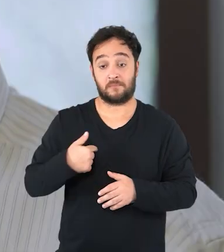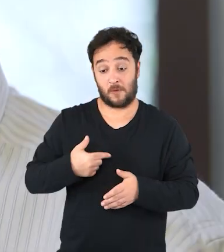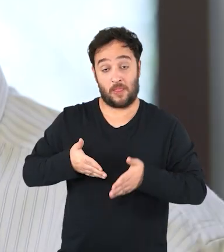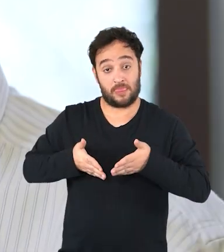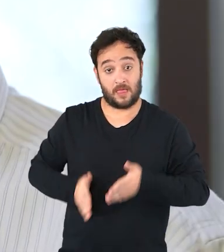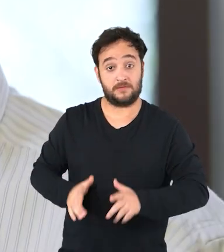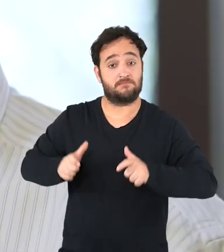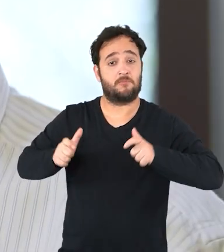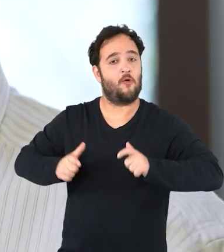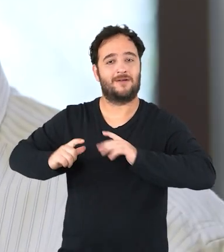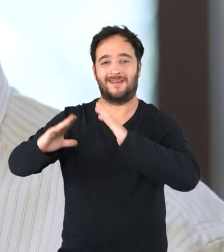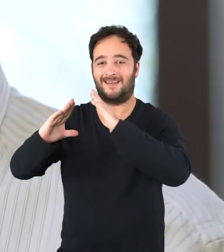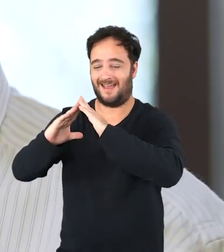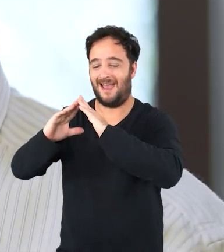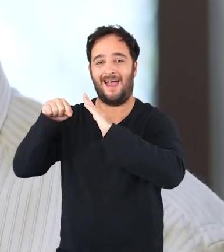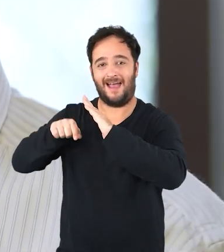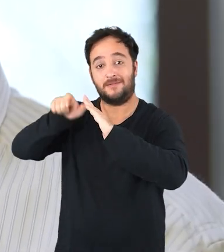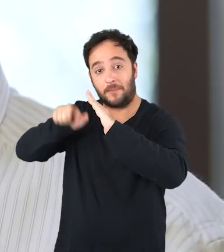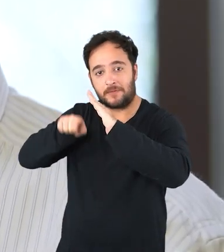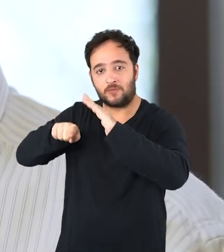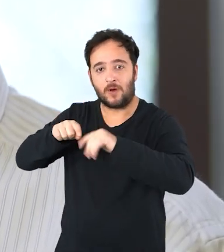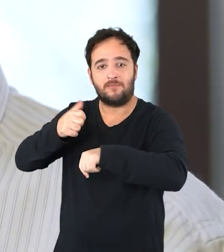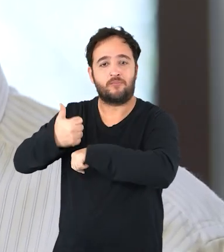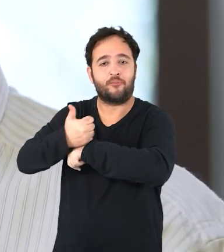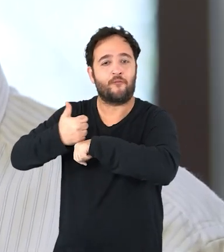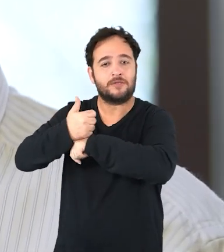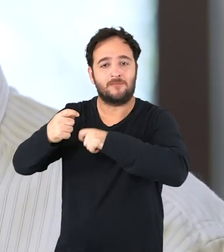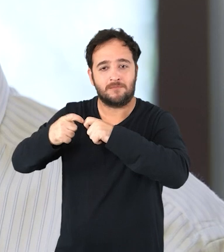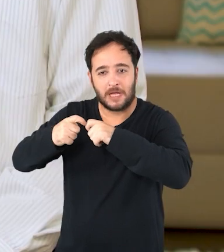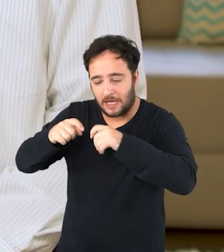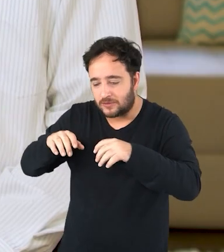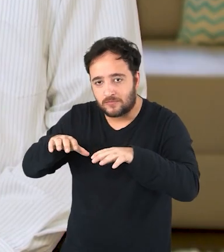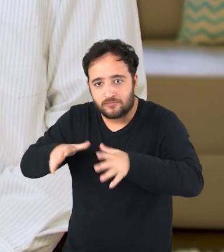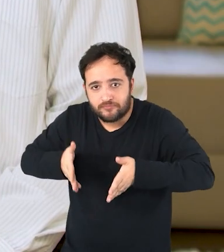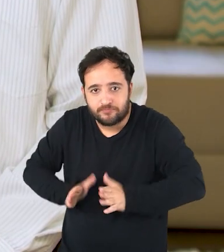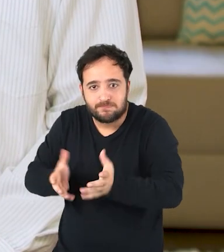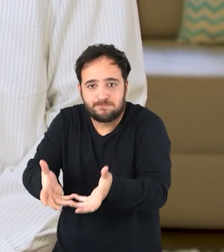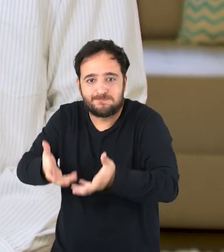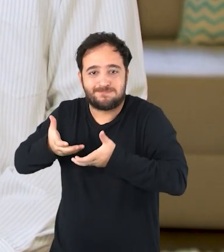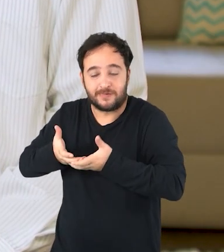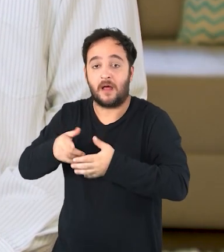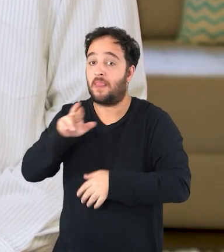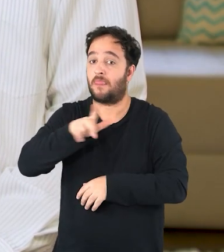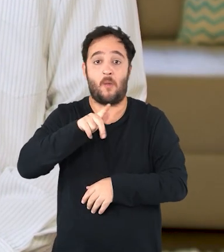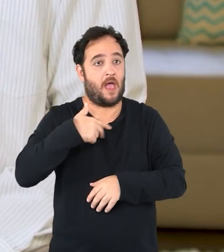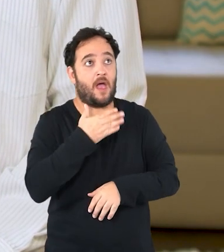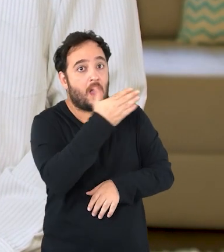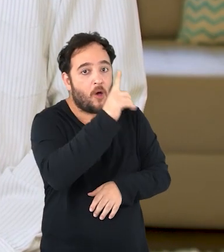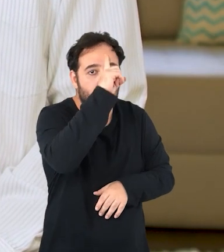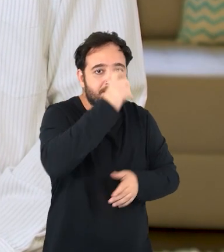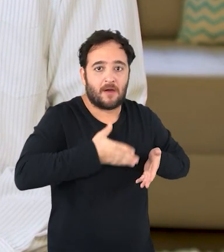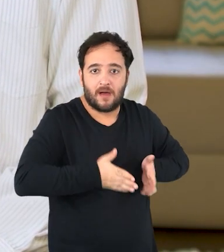Eu nasci em casa de parteira. Não foi em hospital, não. No bairro de Santa Teresa,